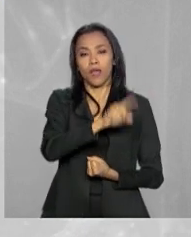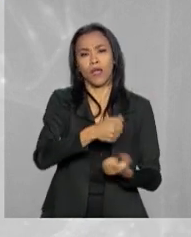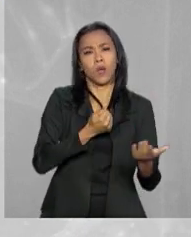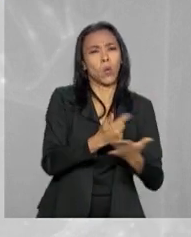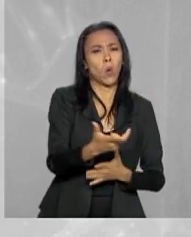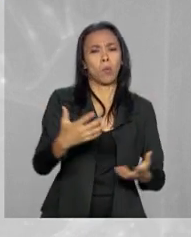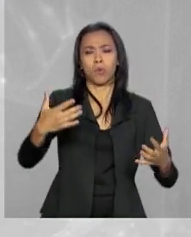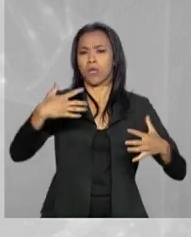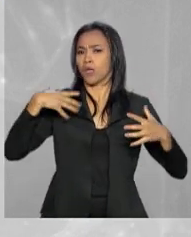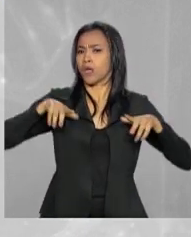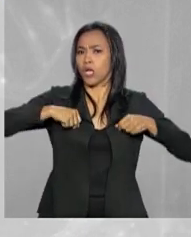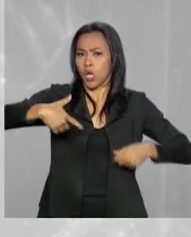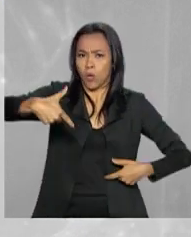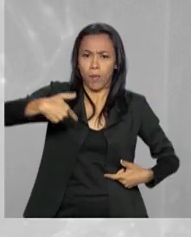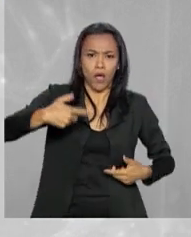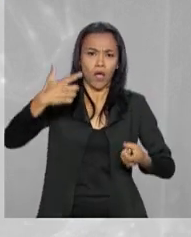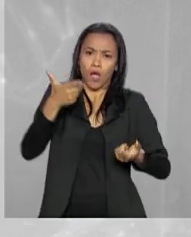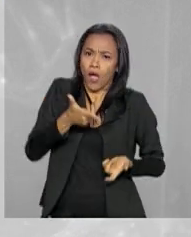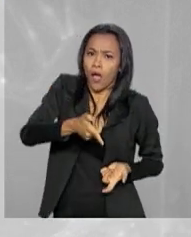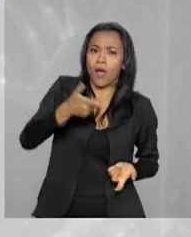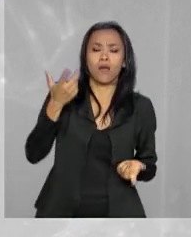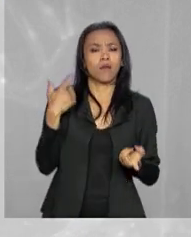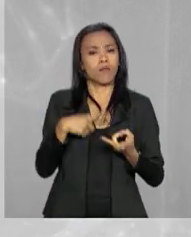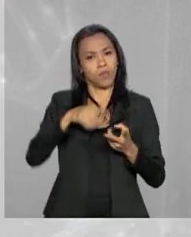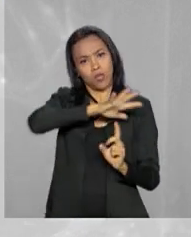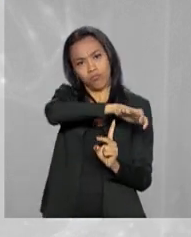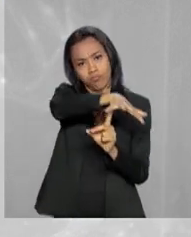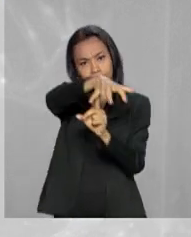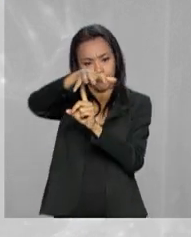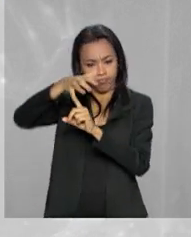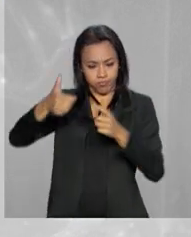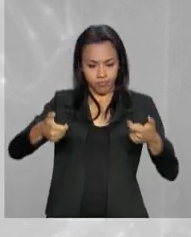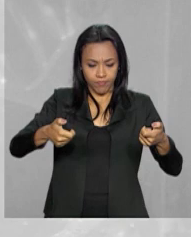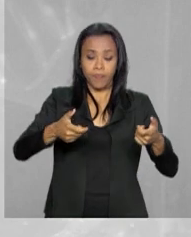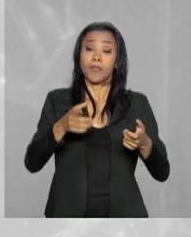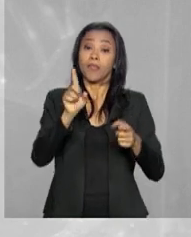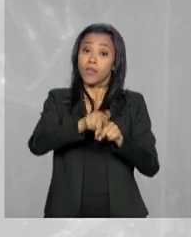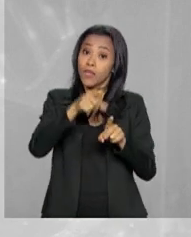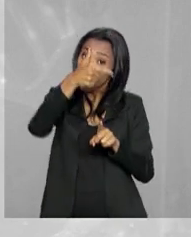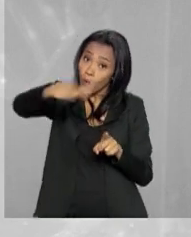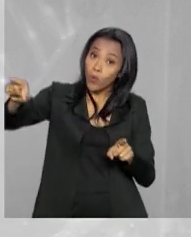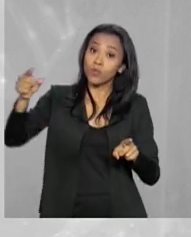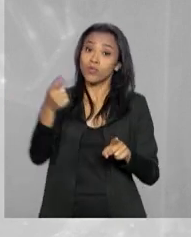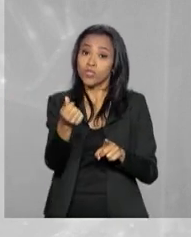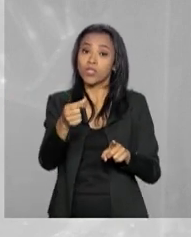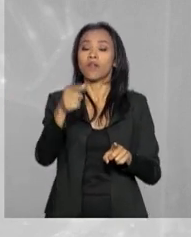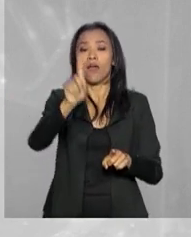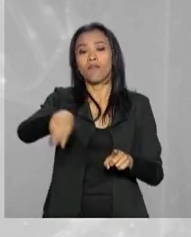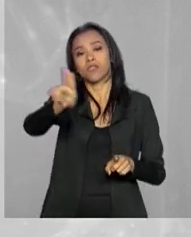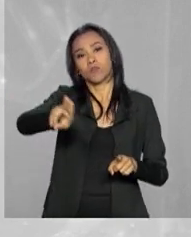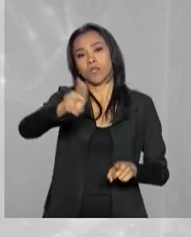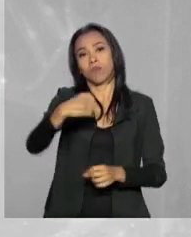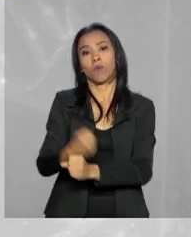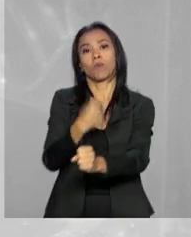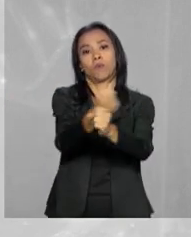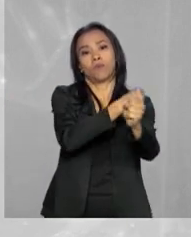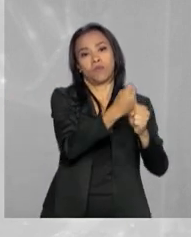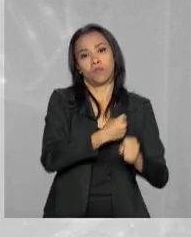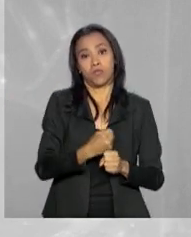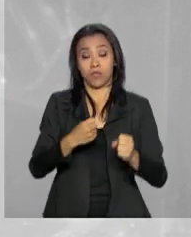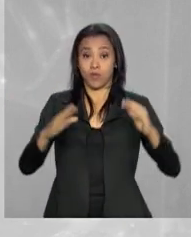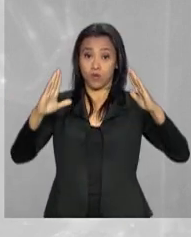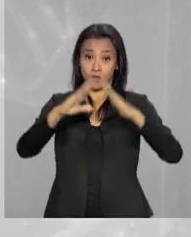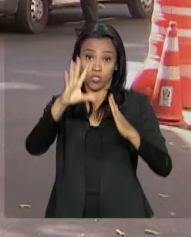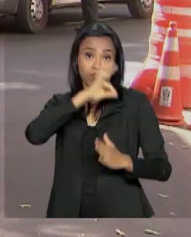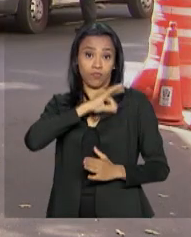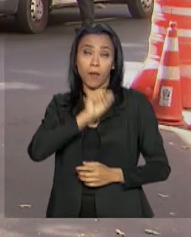drones motos e armas e mais 1 bilhão vai ser investido em ações estruturantes como a implantação de presídios monitoramento e